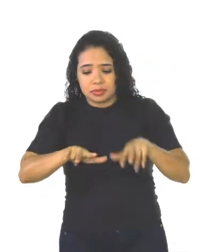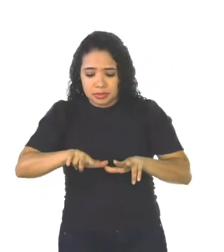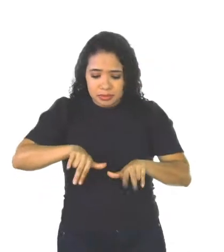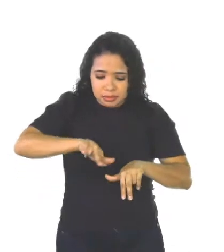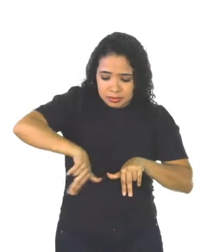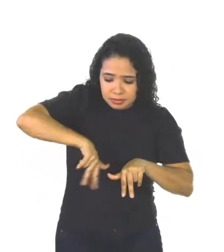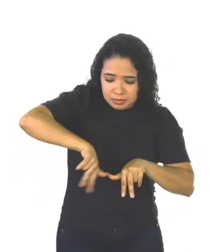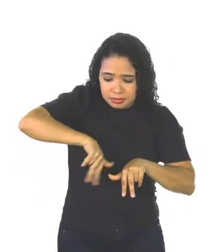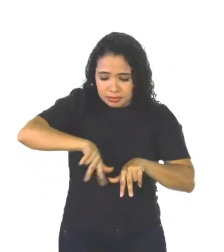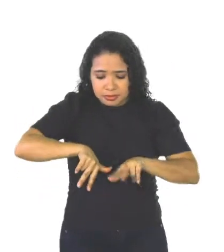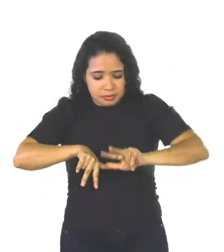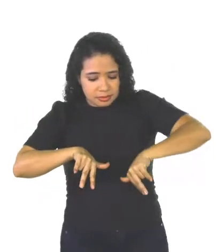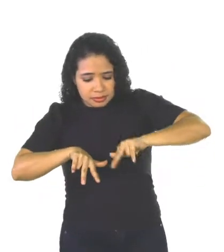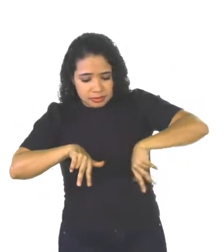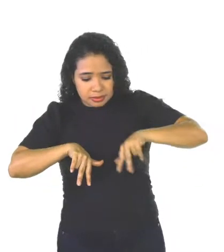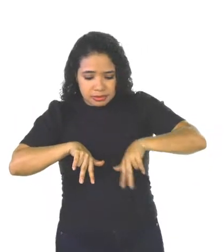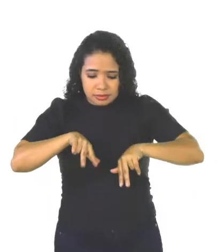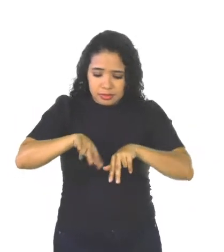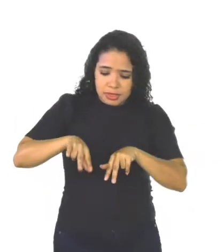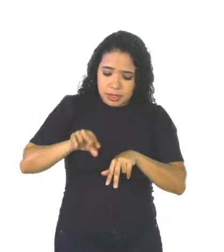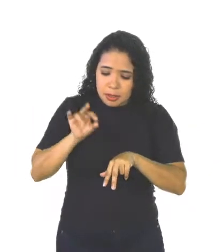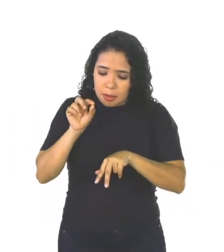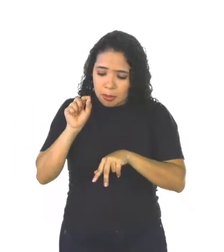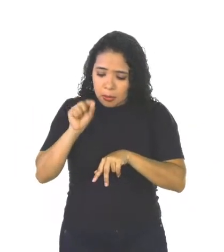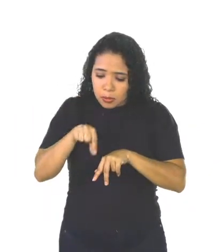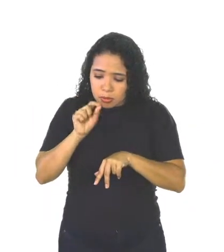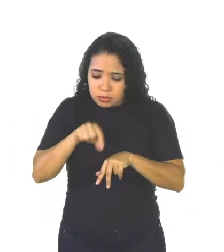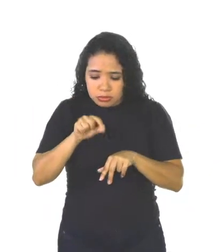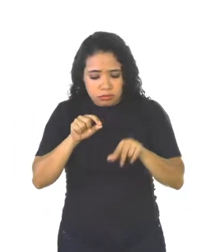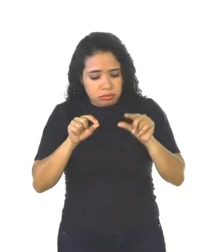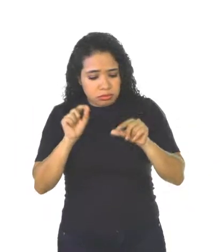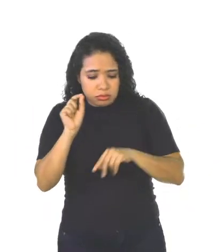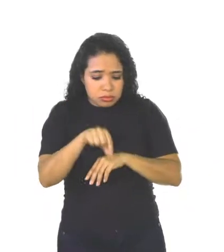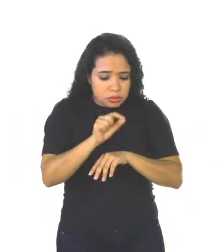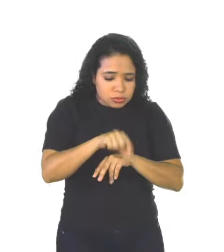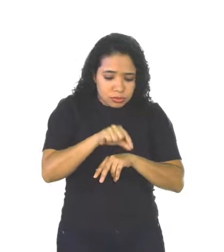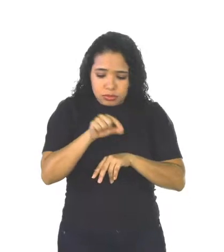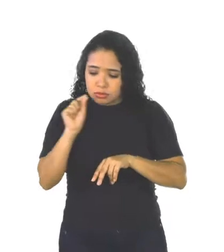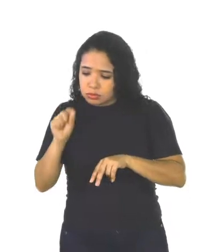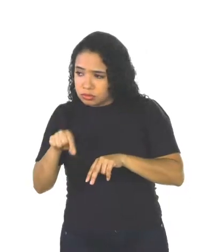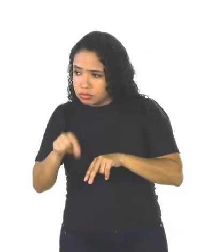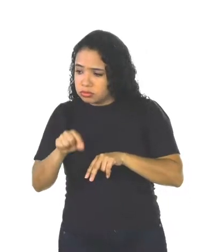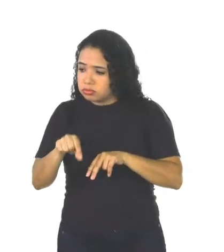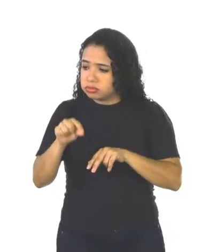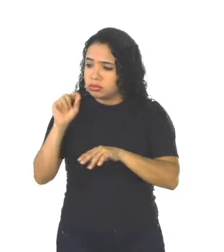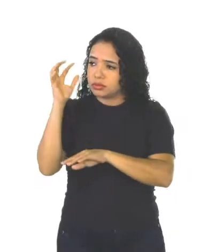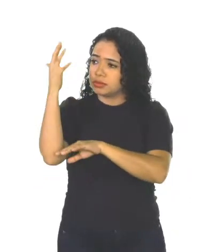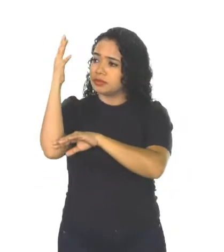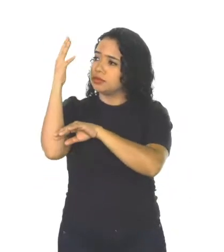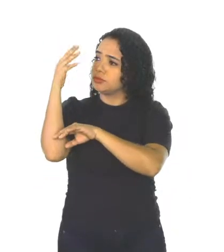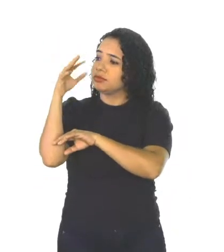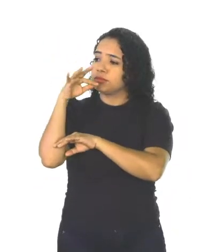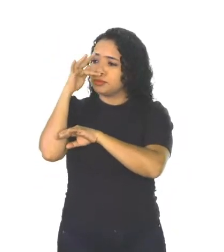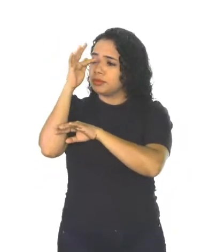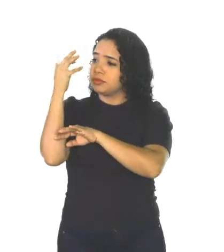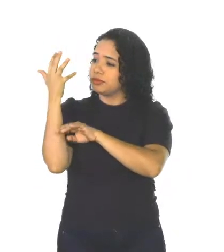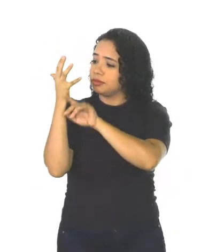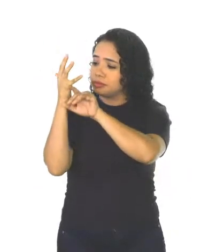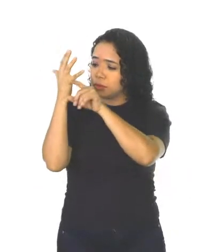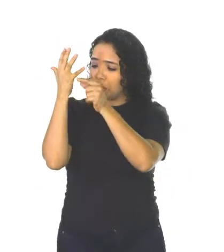plantas rasteiras, se alimentava por ali, mastigando pétalas secas e